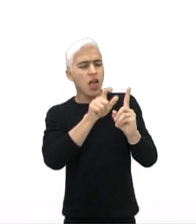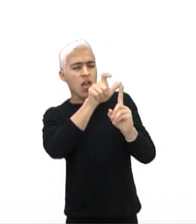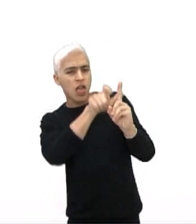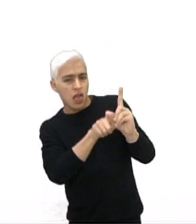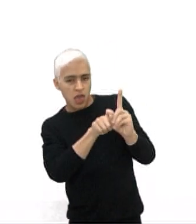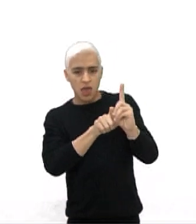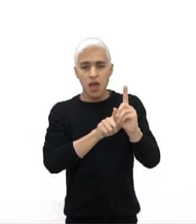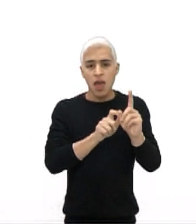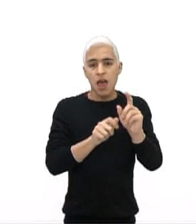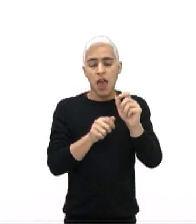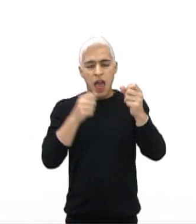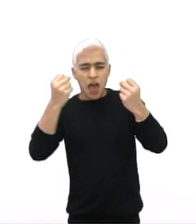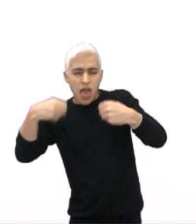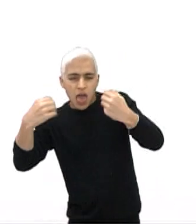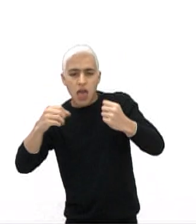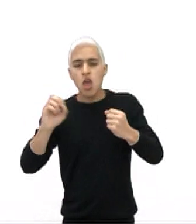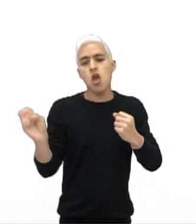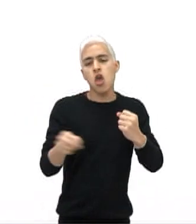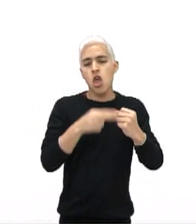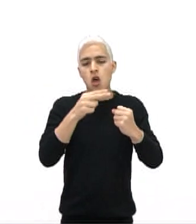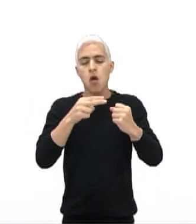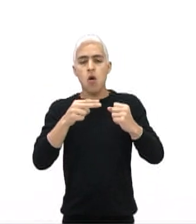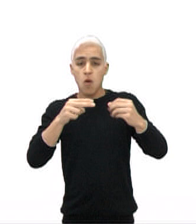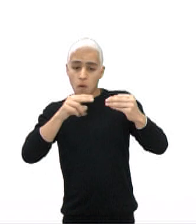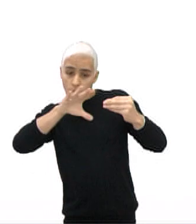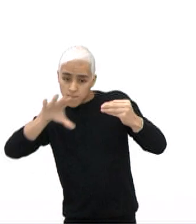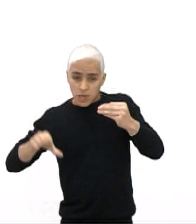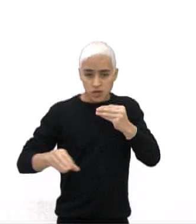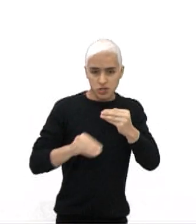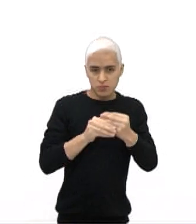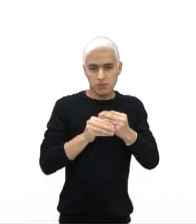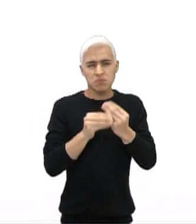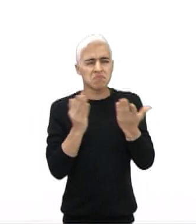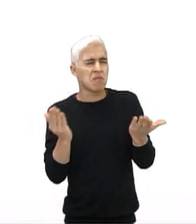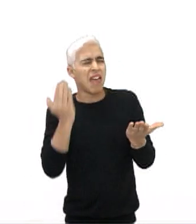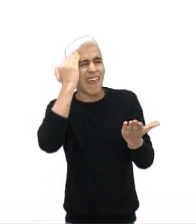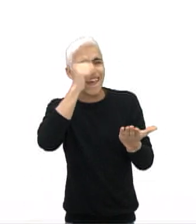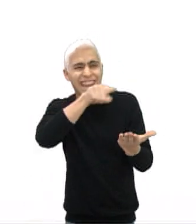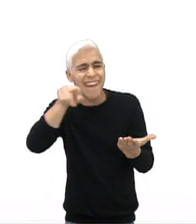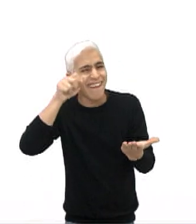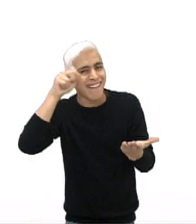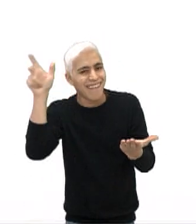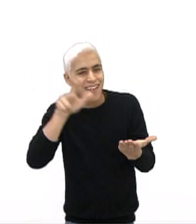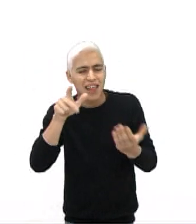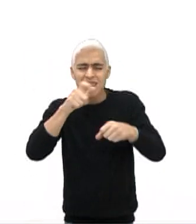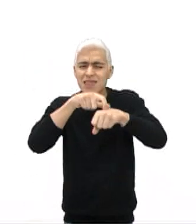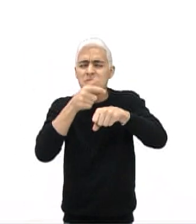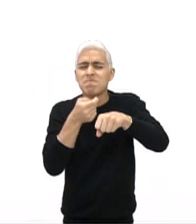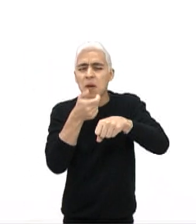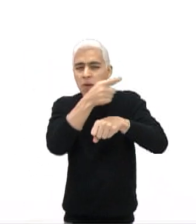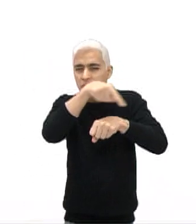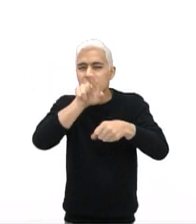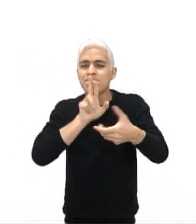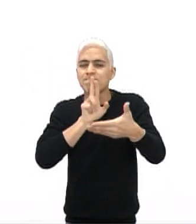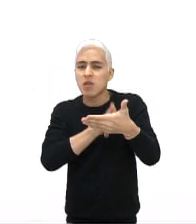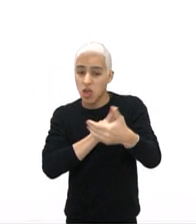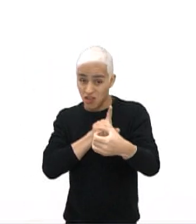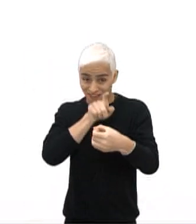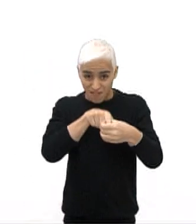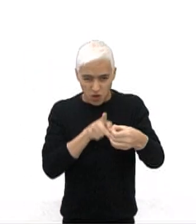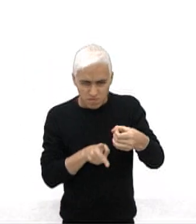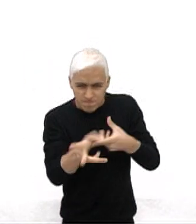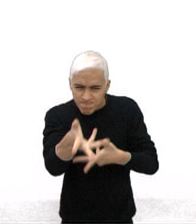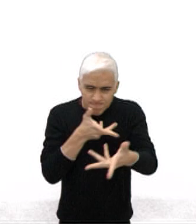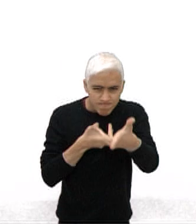subjetiva, apositiva ou predicativa? Como eu sei que vocês são muito espertos, só um tempinho bem curto e volto para continuar.